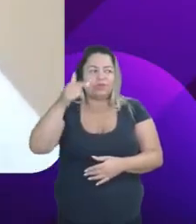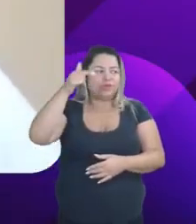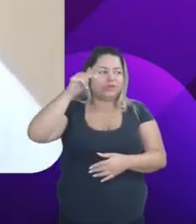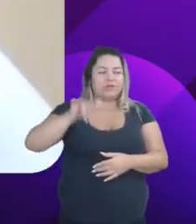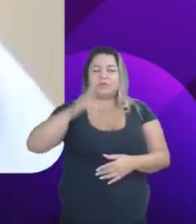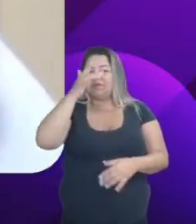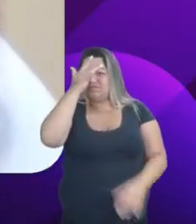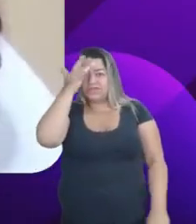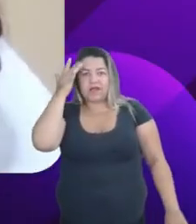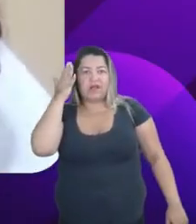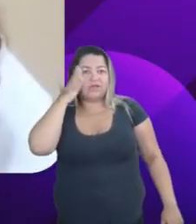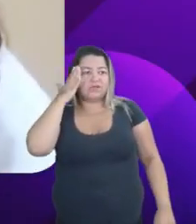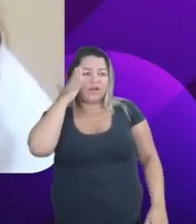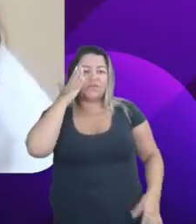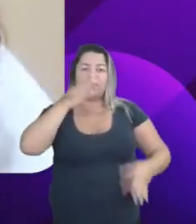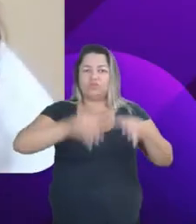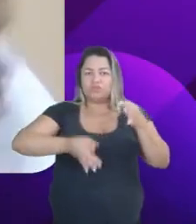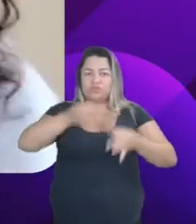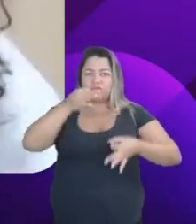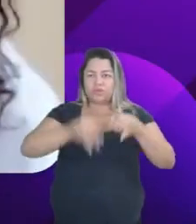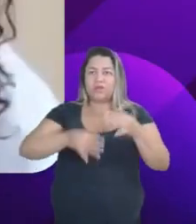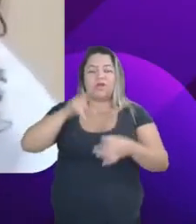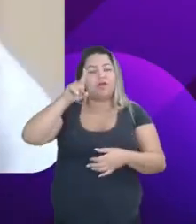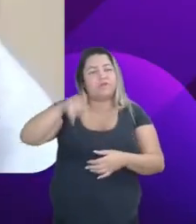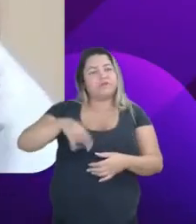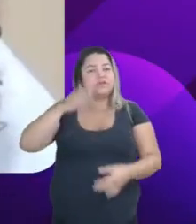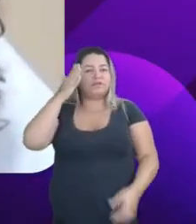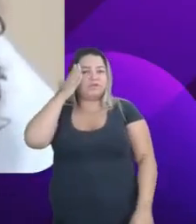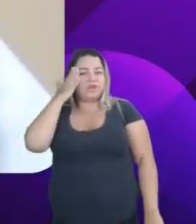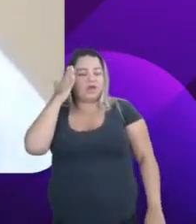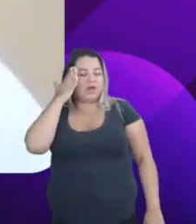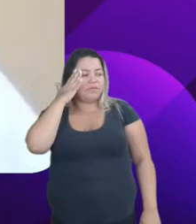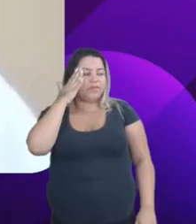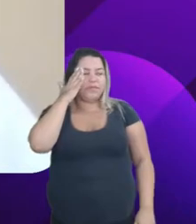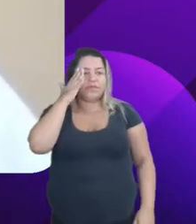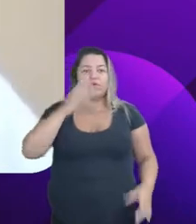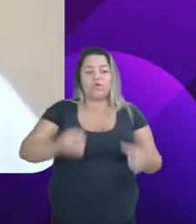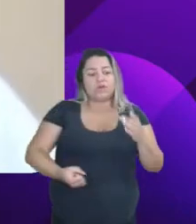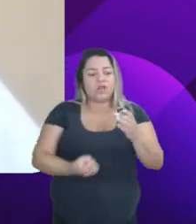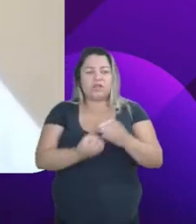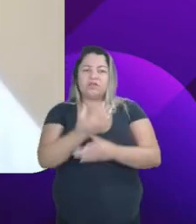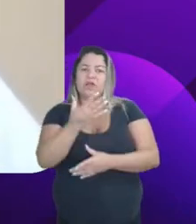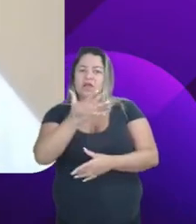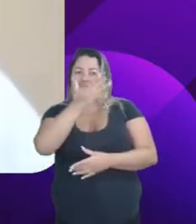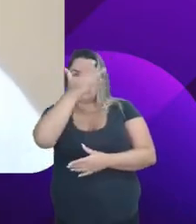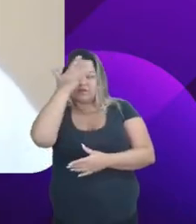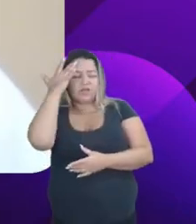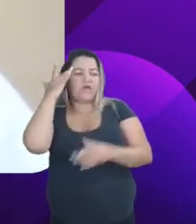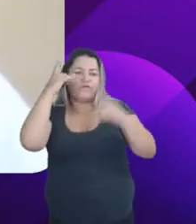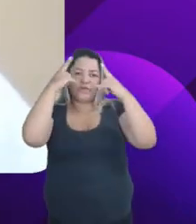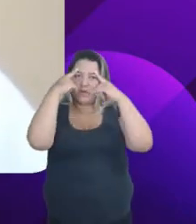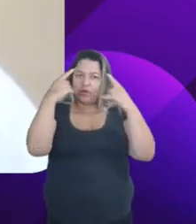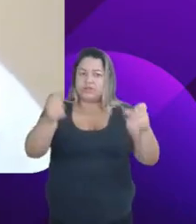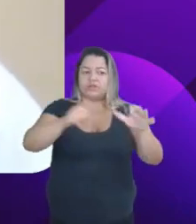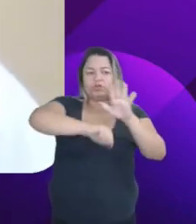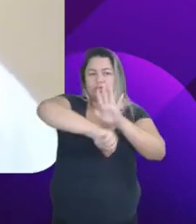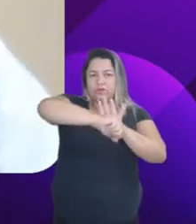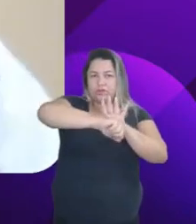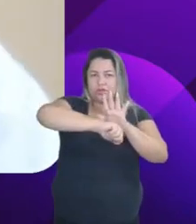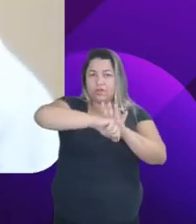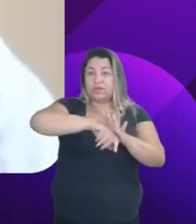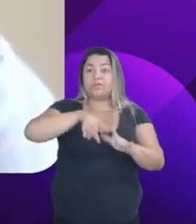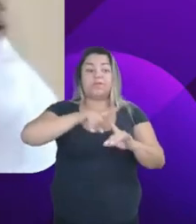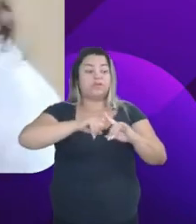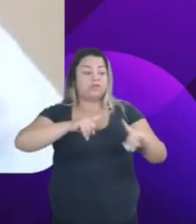gente sabe querer que a justiça seja feita. A gente sabe chamar o autor daquelas violências de criminoso. Mas quando é